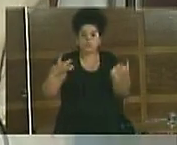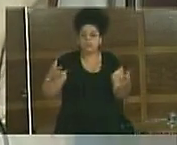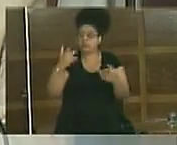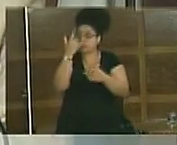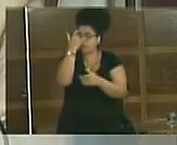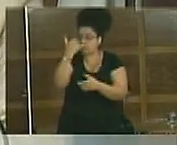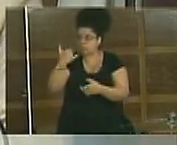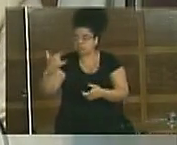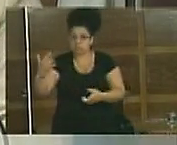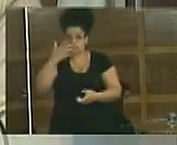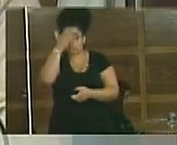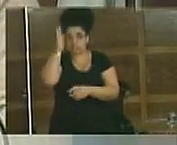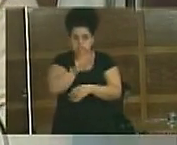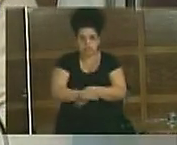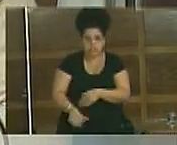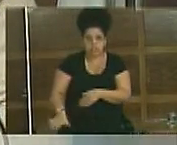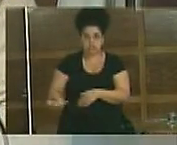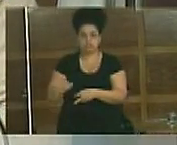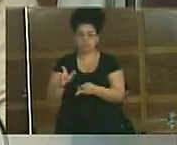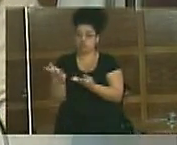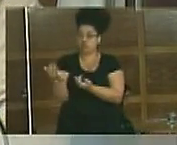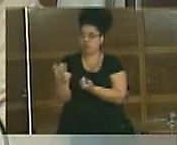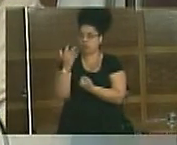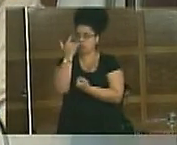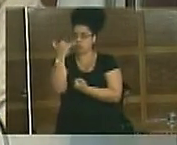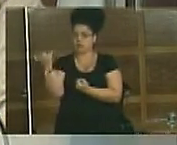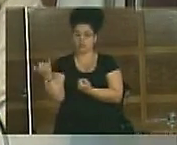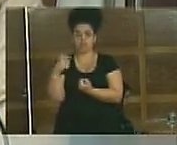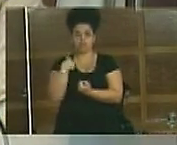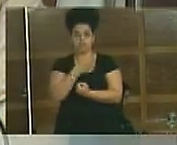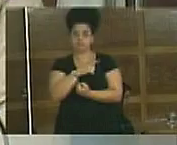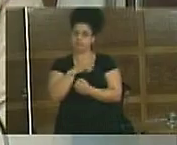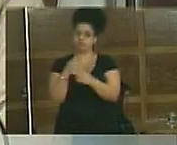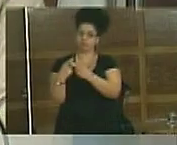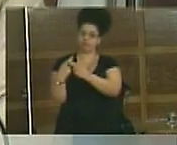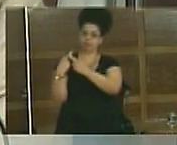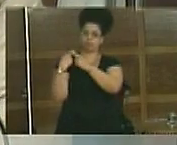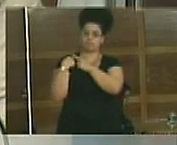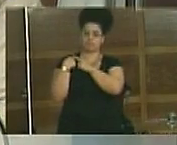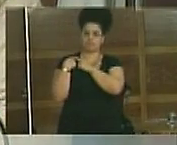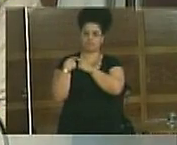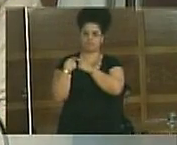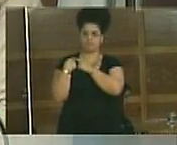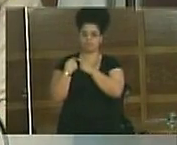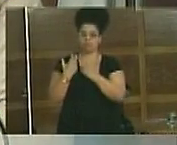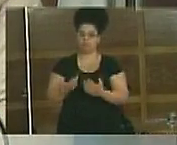temos responsabilidade. Nós temos responsabilidade. Então,